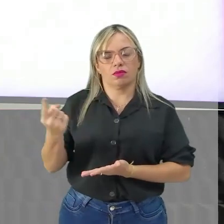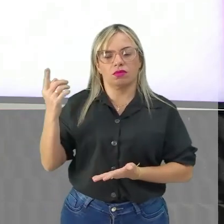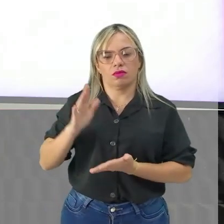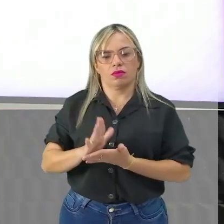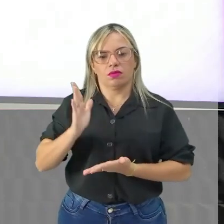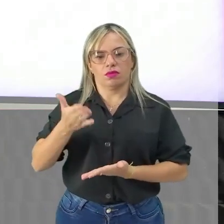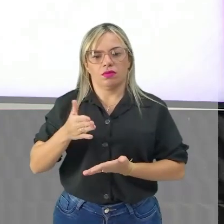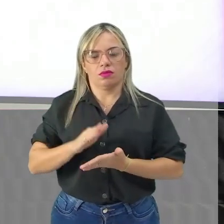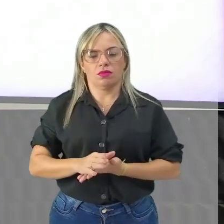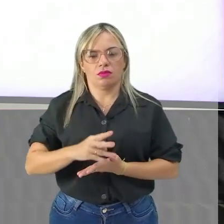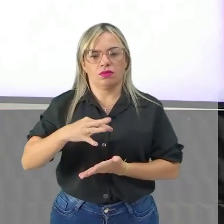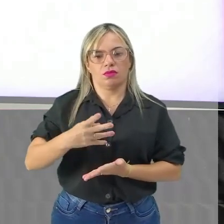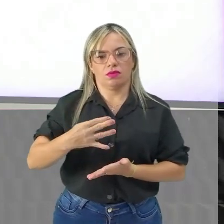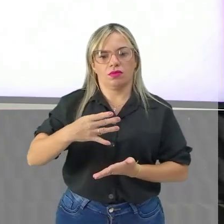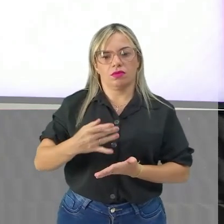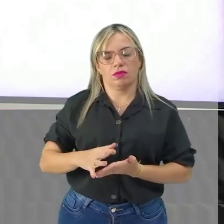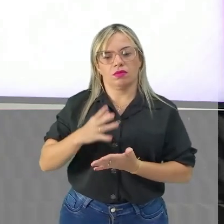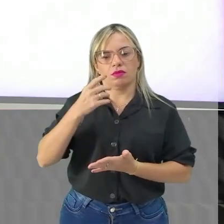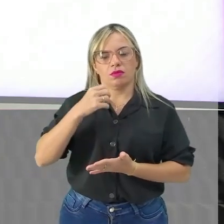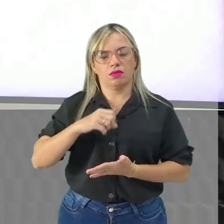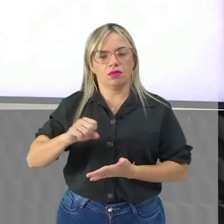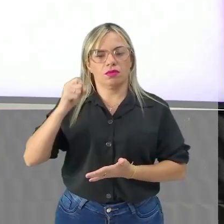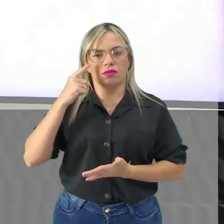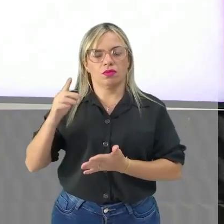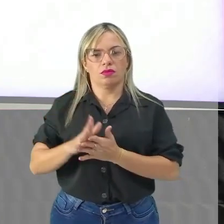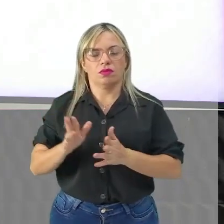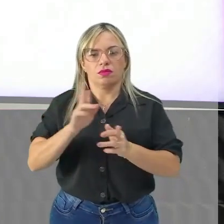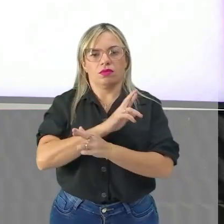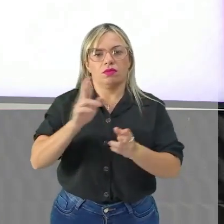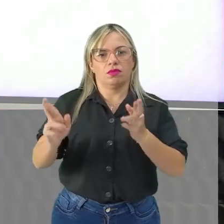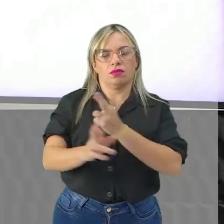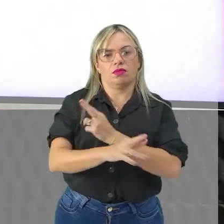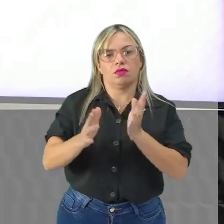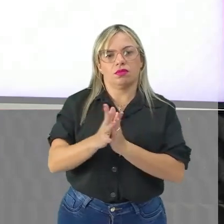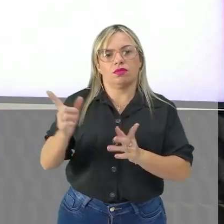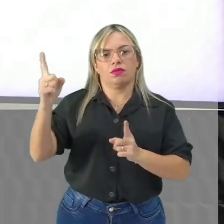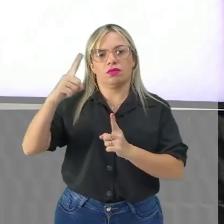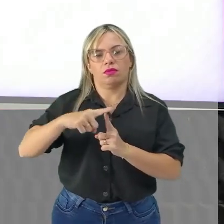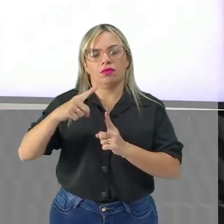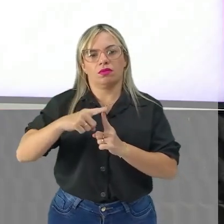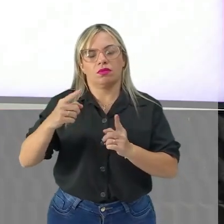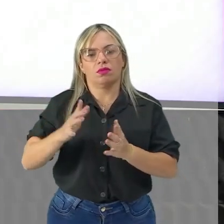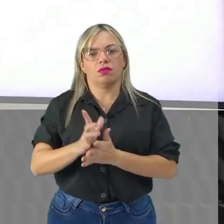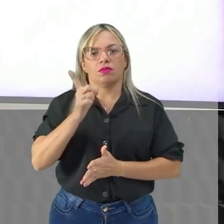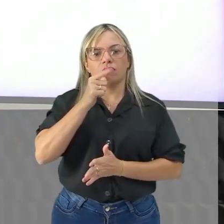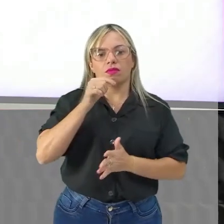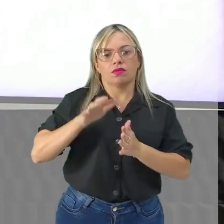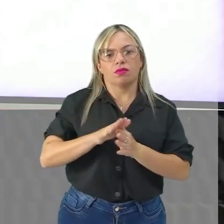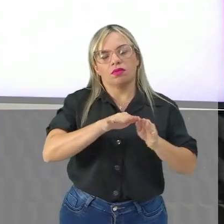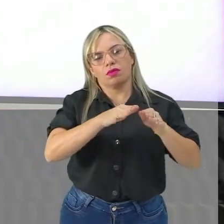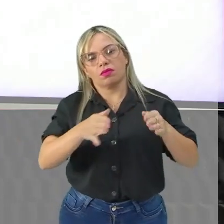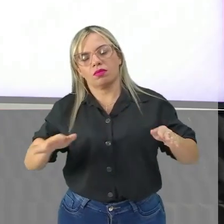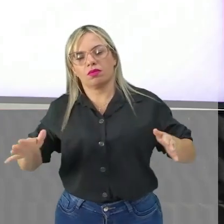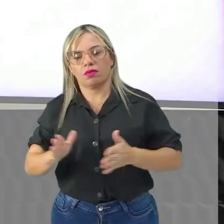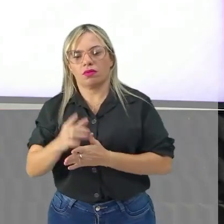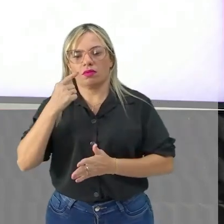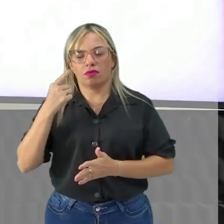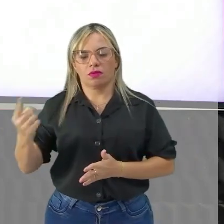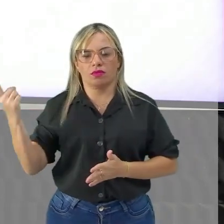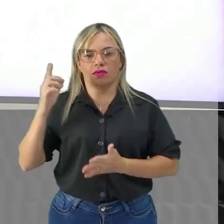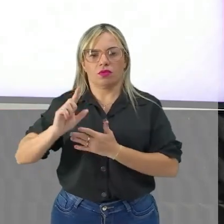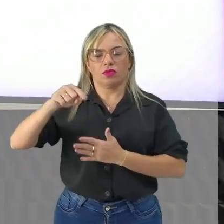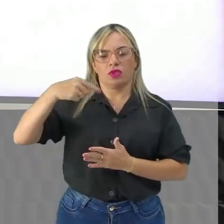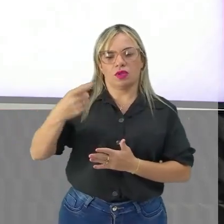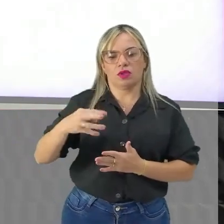que as brânquias elas estão mais relacionadas a um tipo de respiração do ambiente aquático, né? Aí já vem aqui a outra